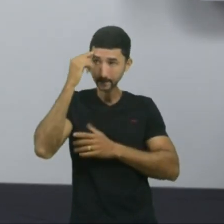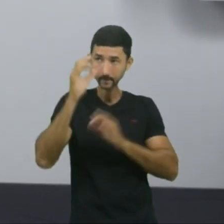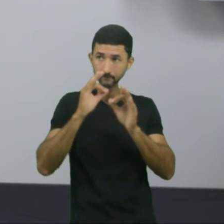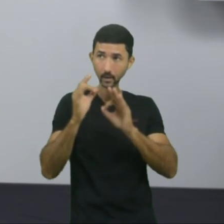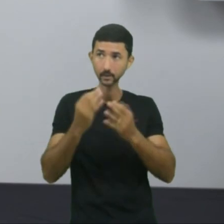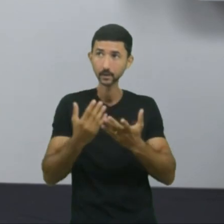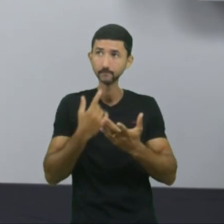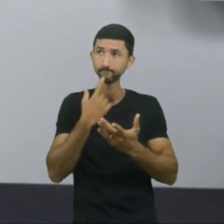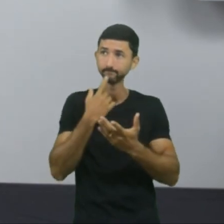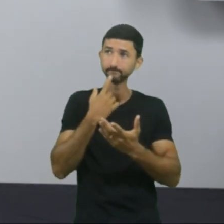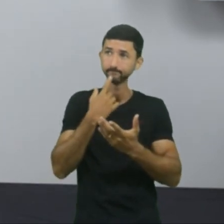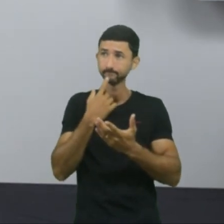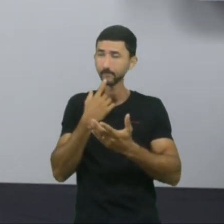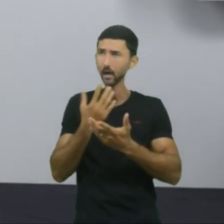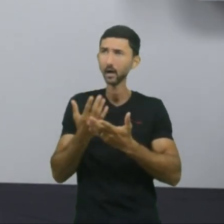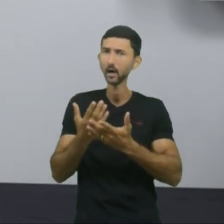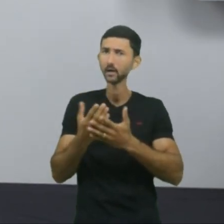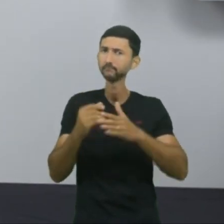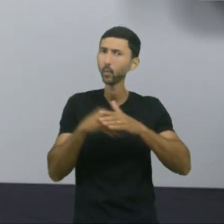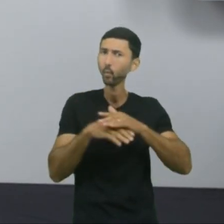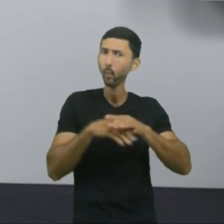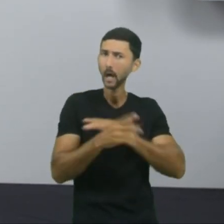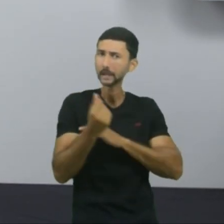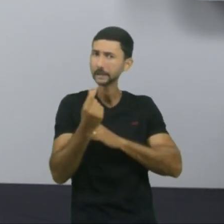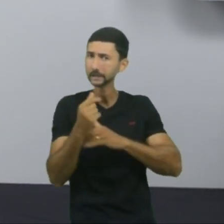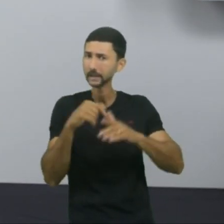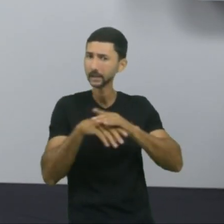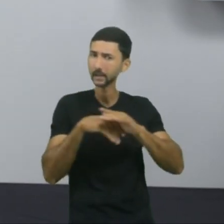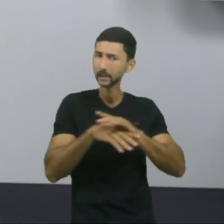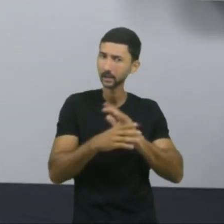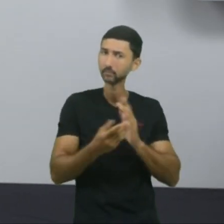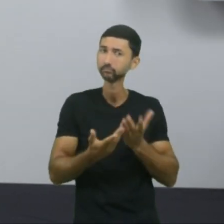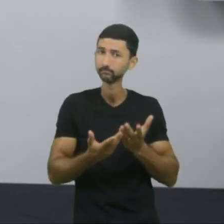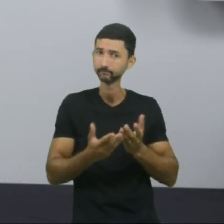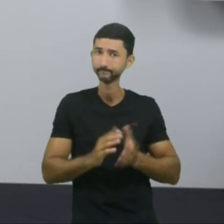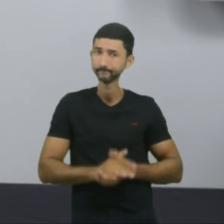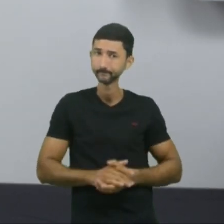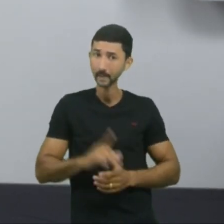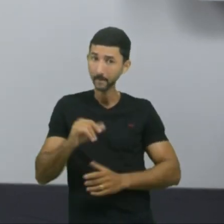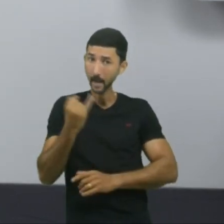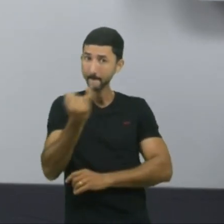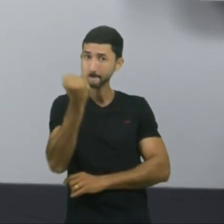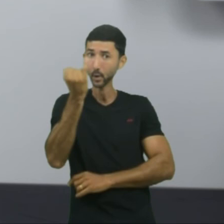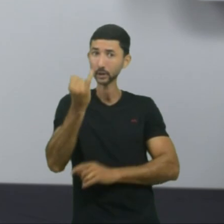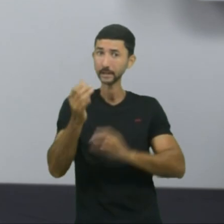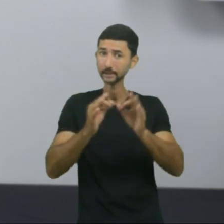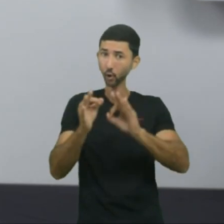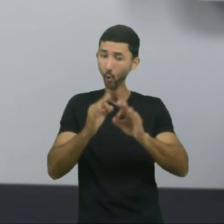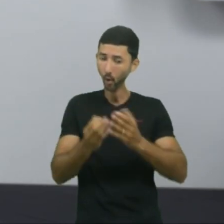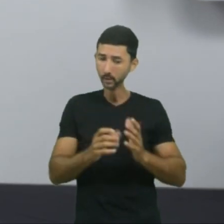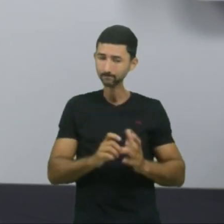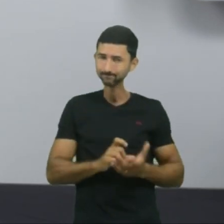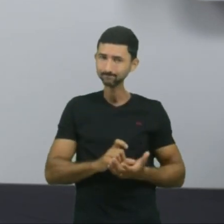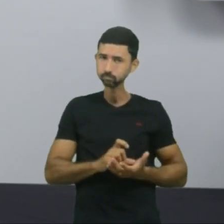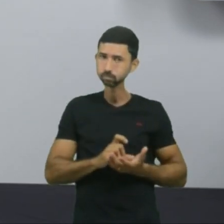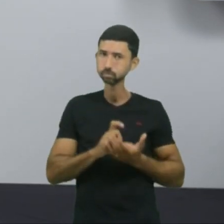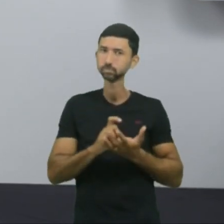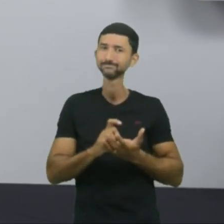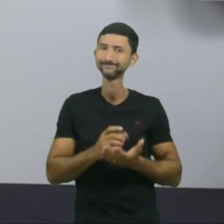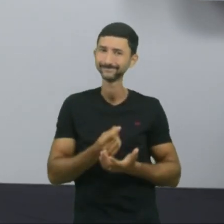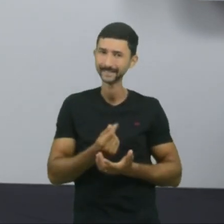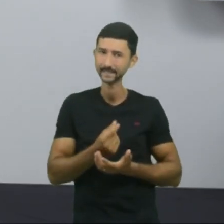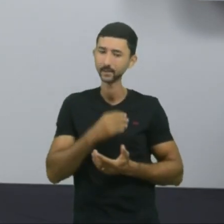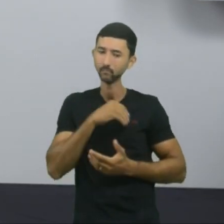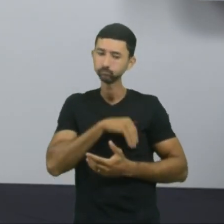em formas de poupar, em formas de guardar, e a importância de acumular um valor.